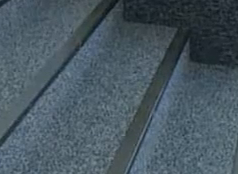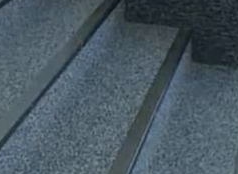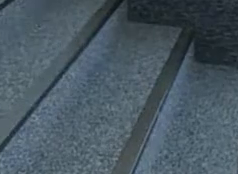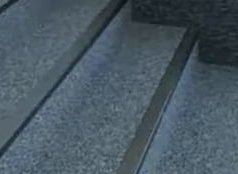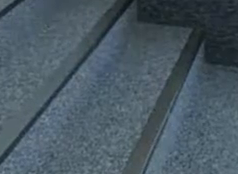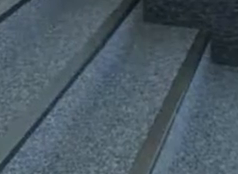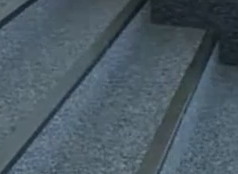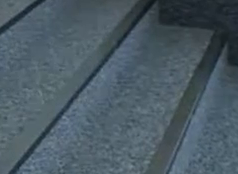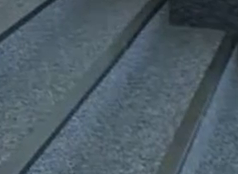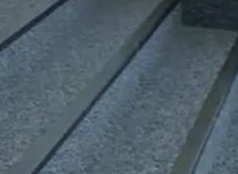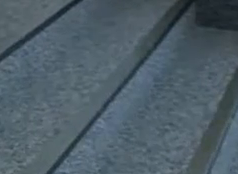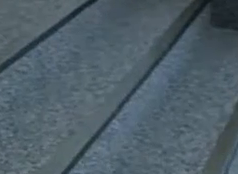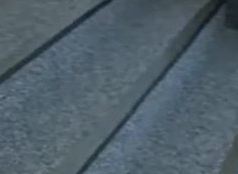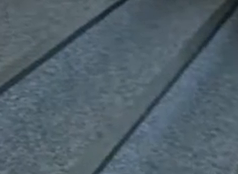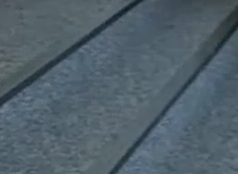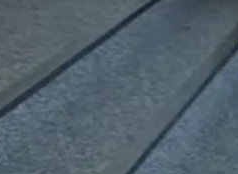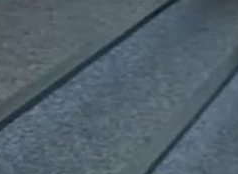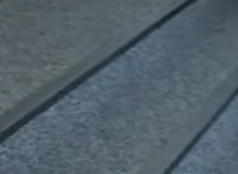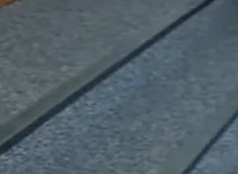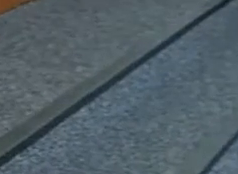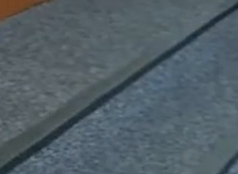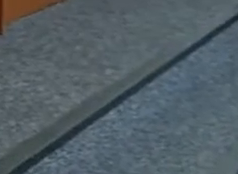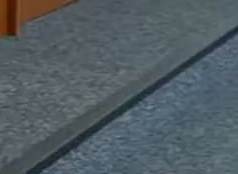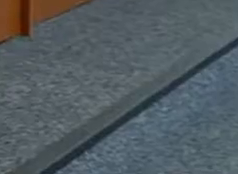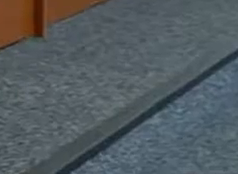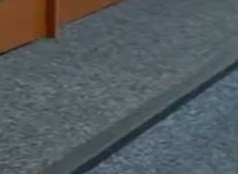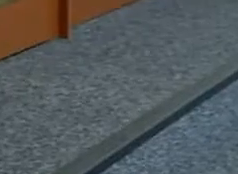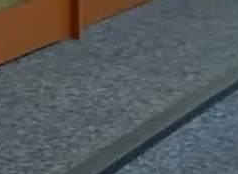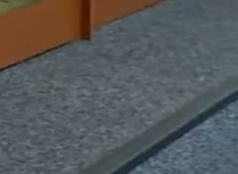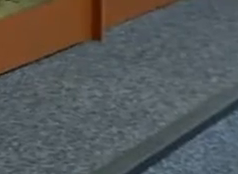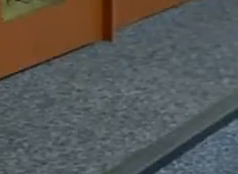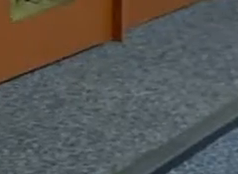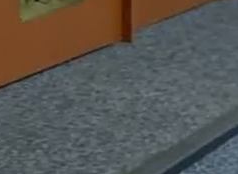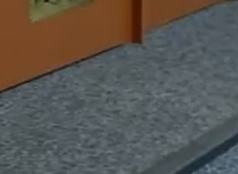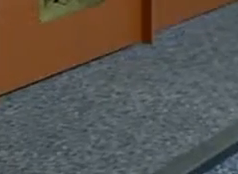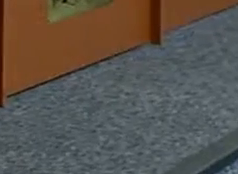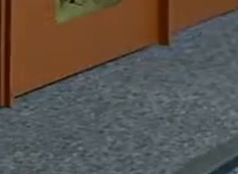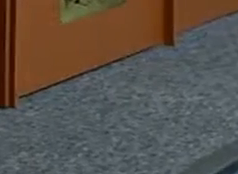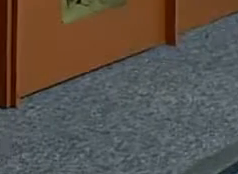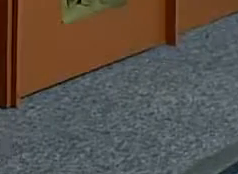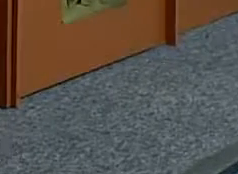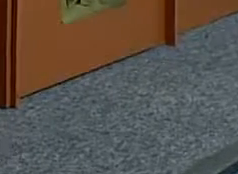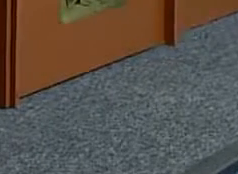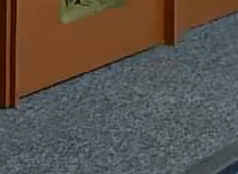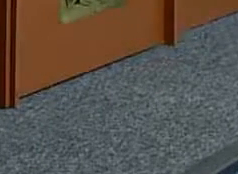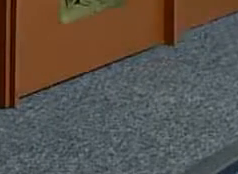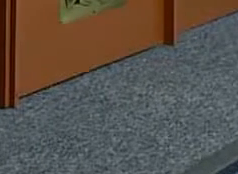Infelizmente, a própria internet, com seus sites